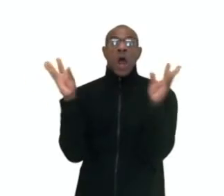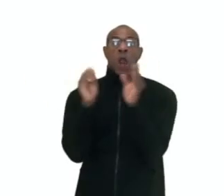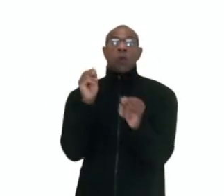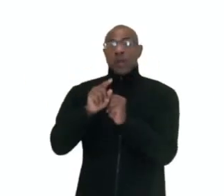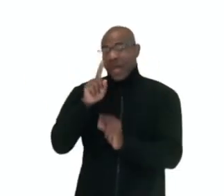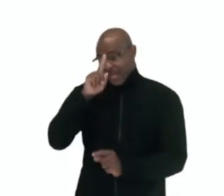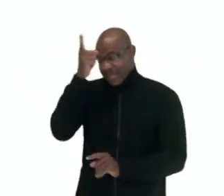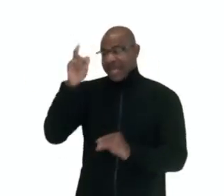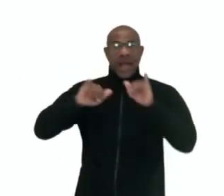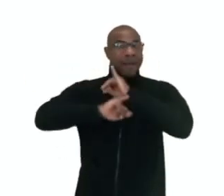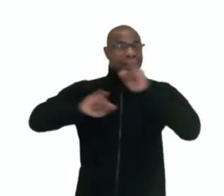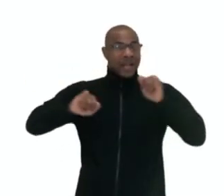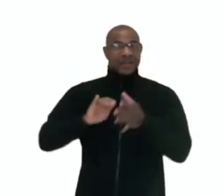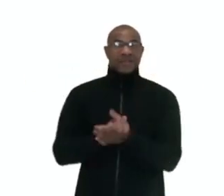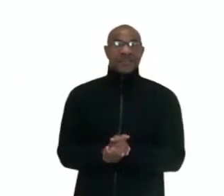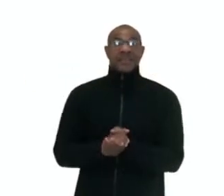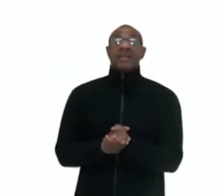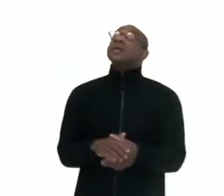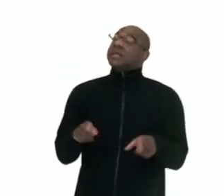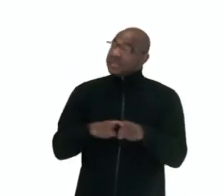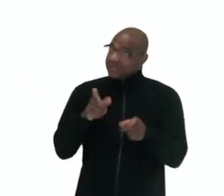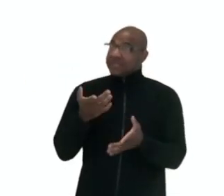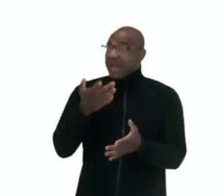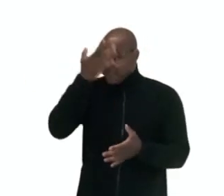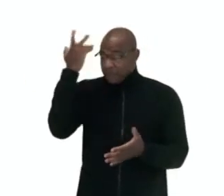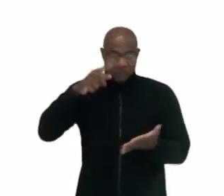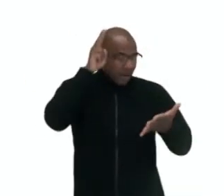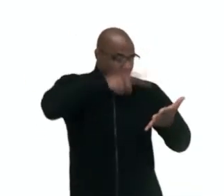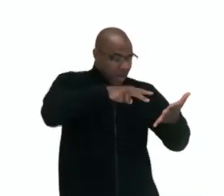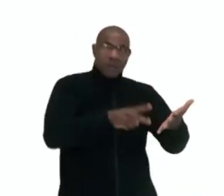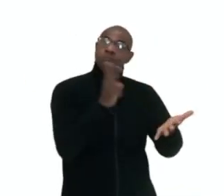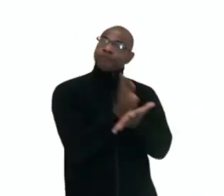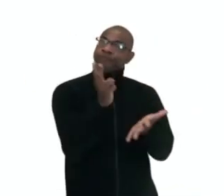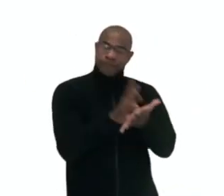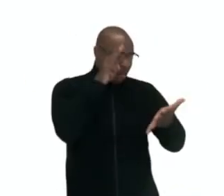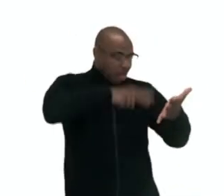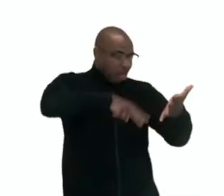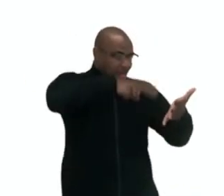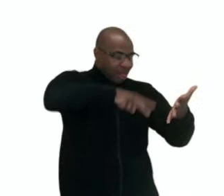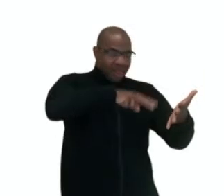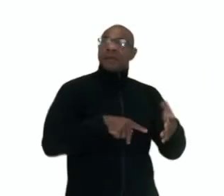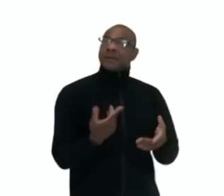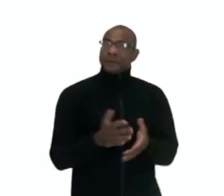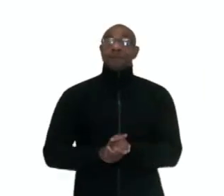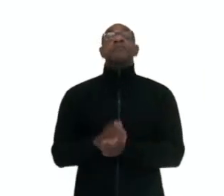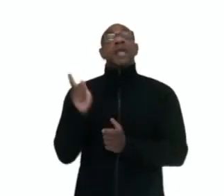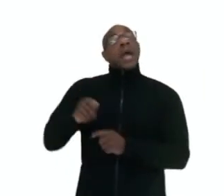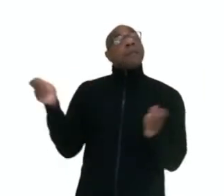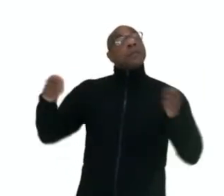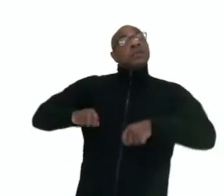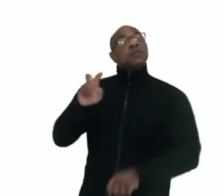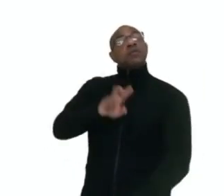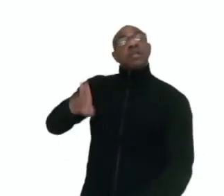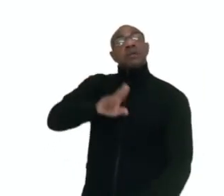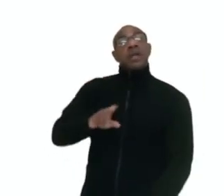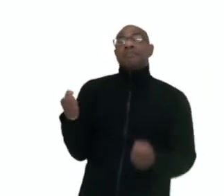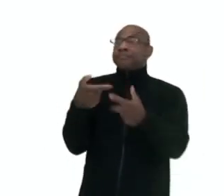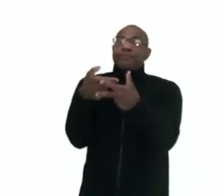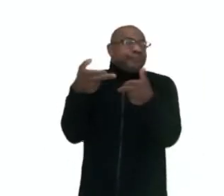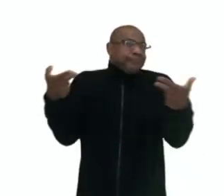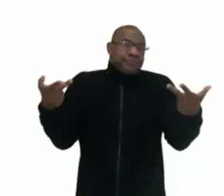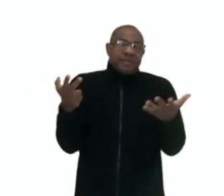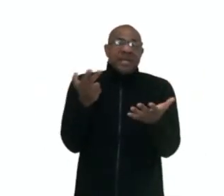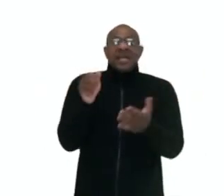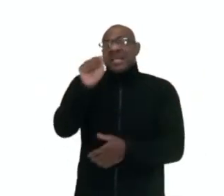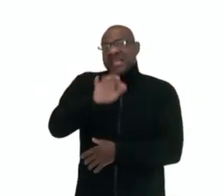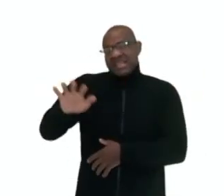com isso, instiga o leitor a continuar a ler o texto. É possível também utilizar elementos visuais para chamar a